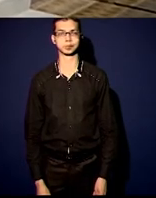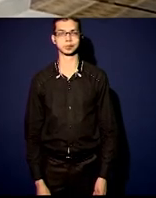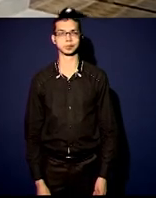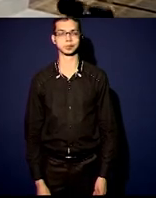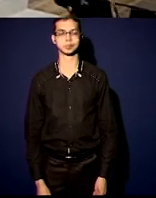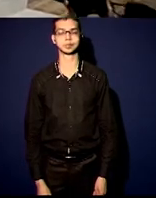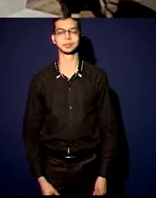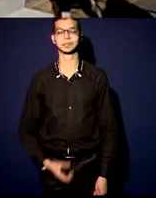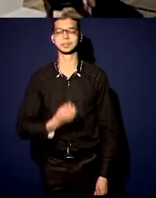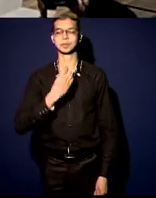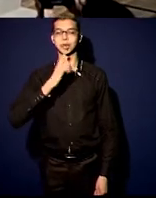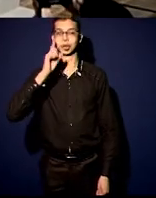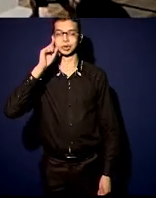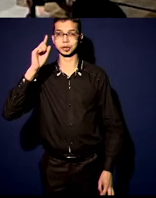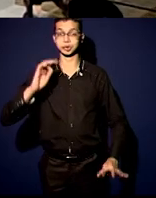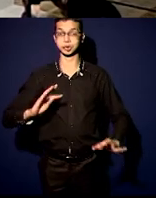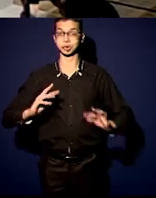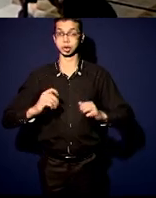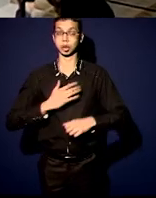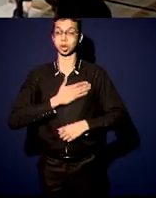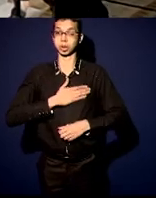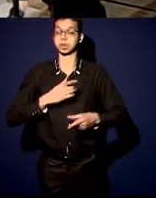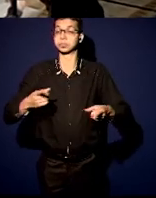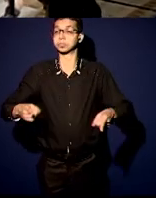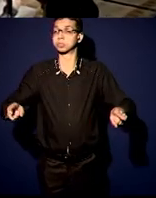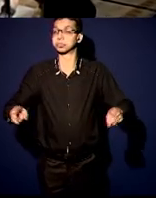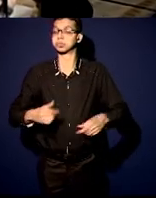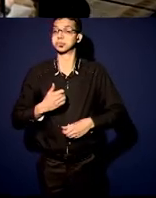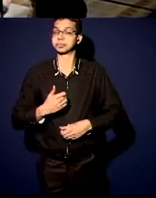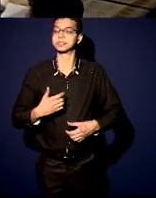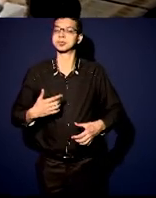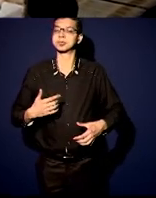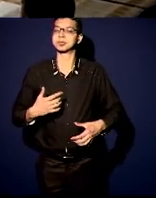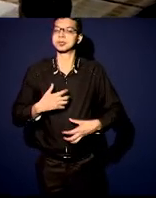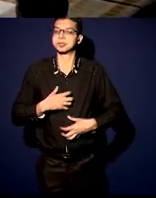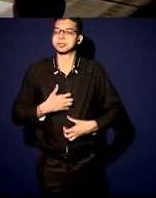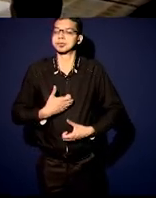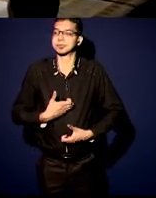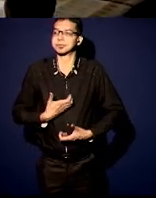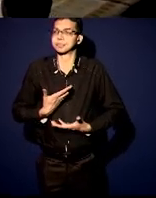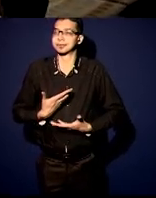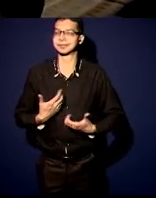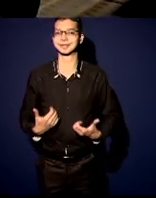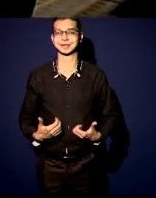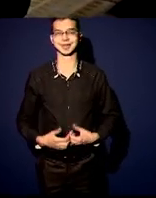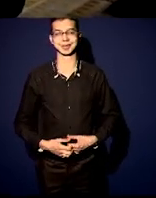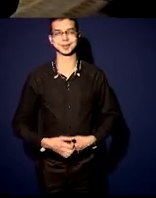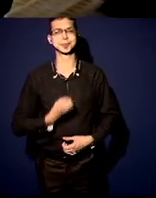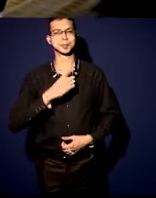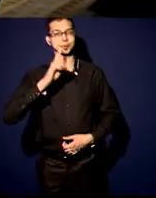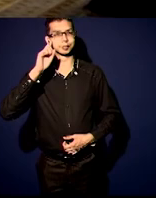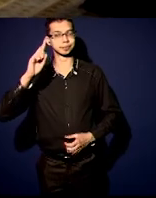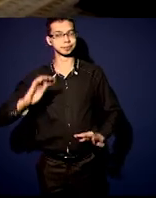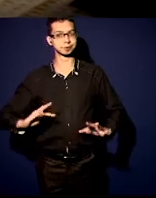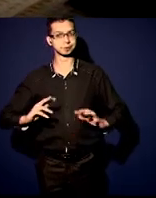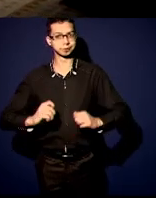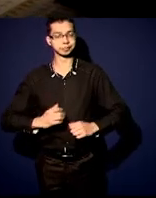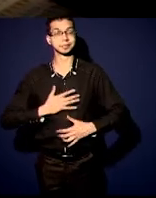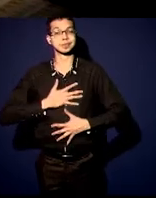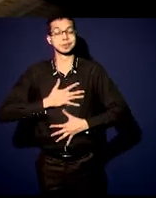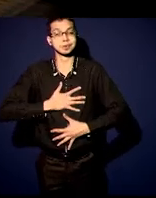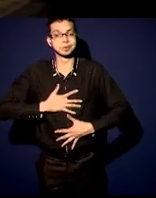Bom dia a todos eu gostei da música assim bem estimulante é bom dia a todos é um prazer uma honra